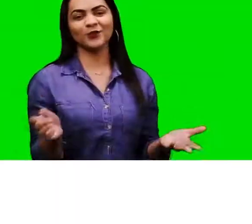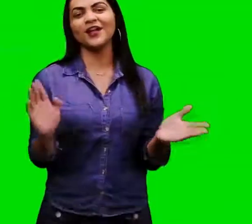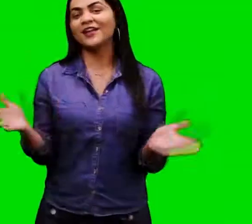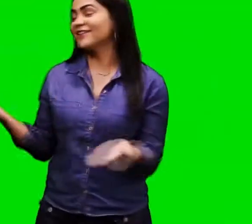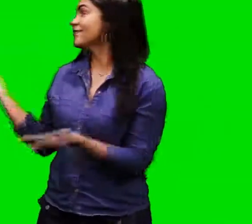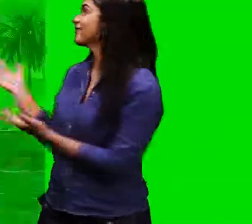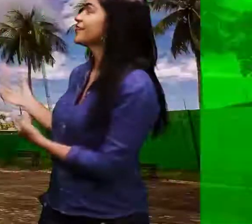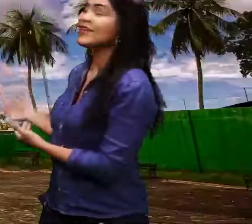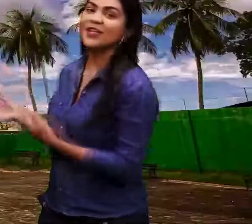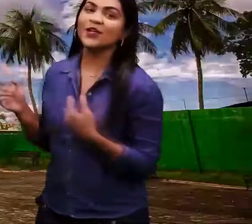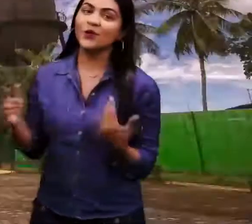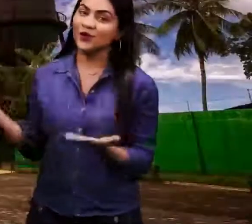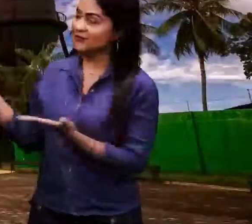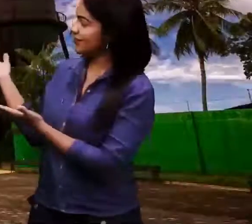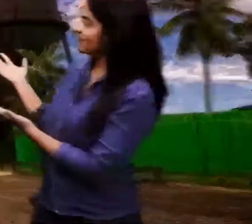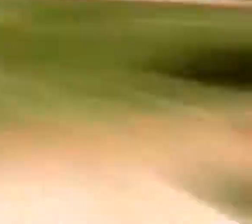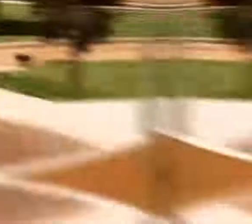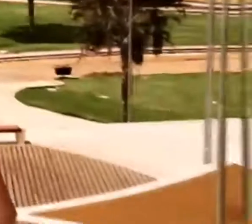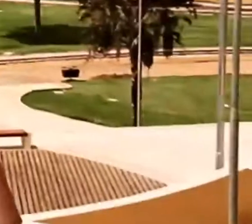E aí